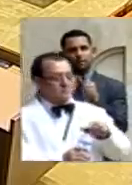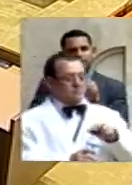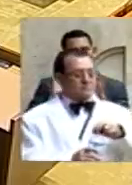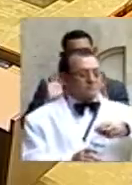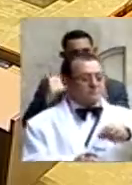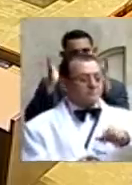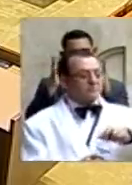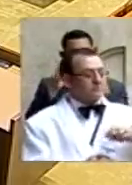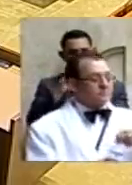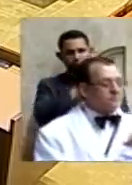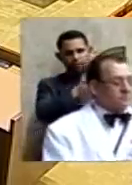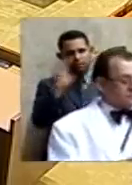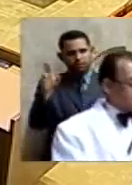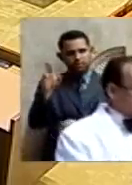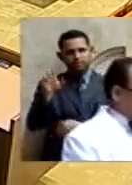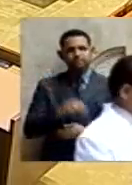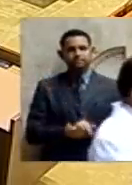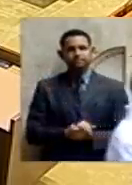Tribunal.